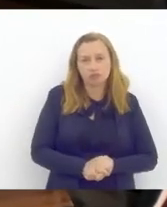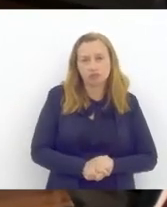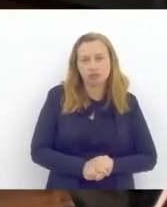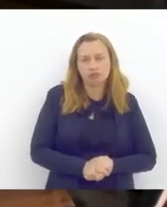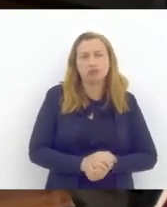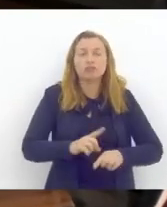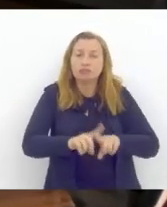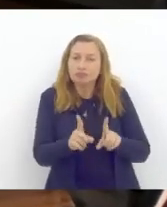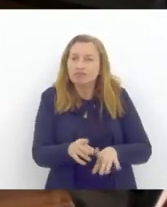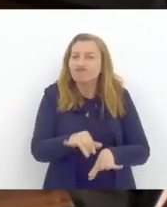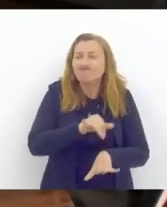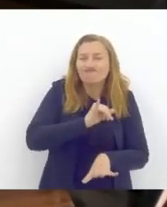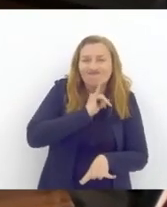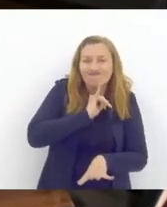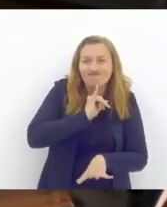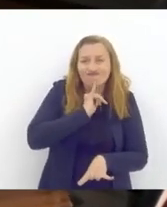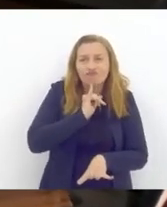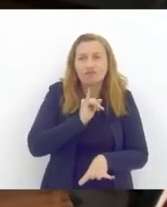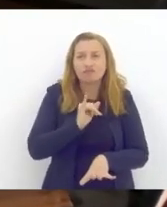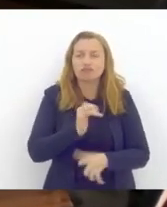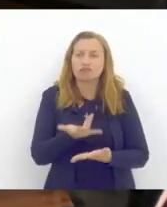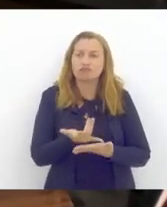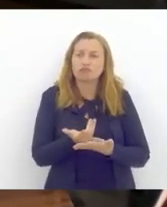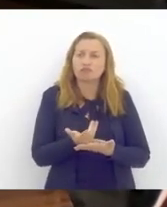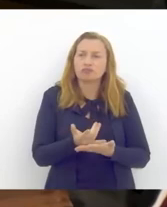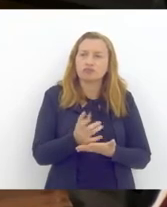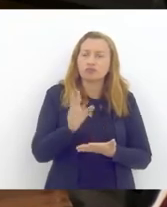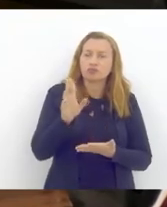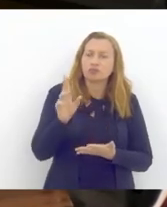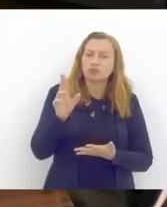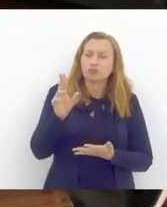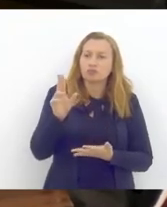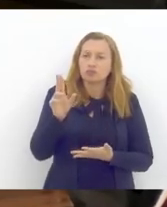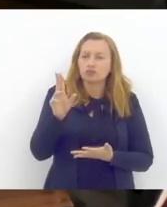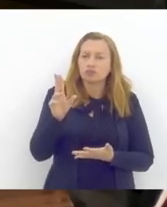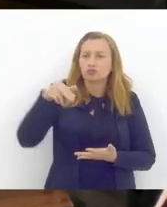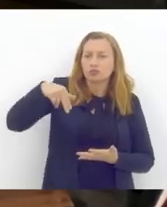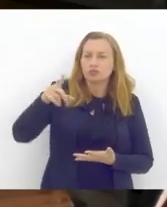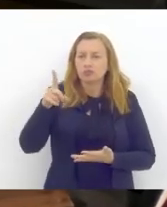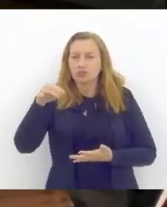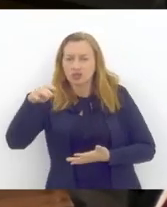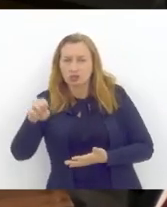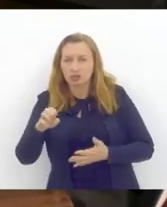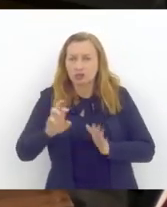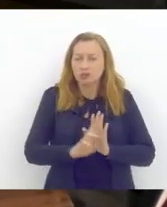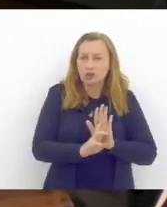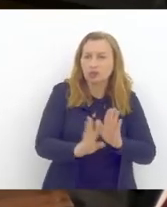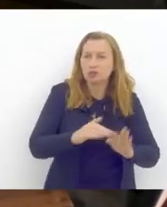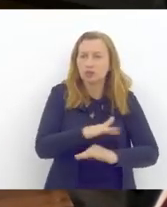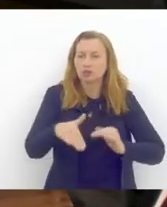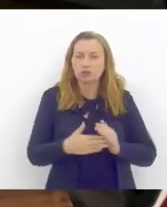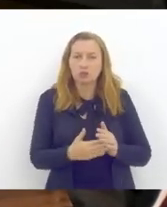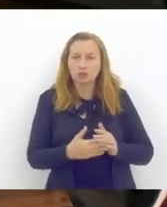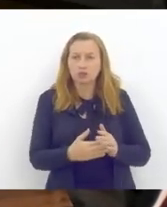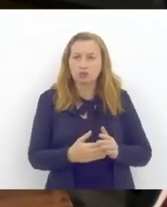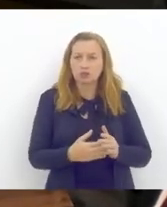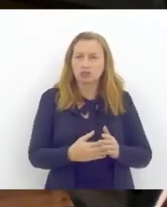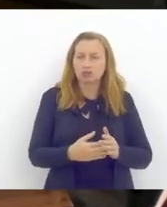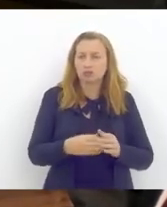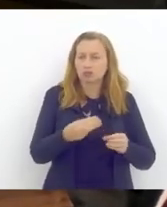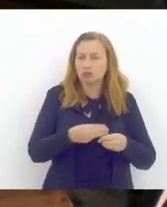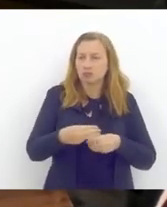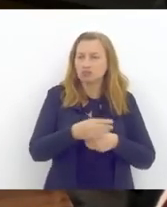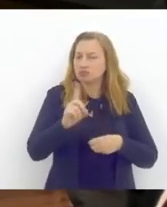Mas, infelizmente, a Undime, que representa todos os municípios, não foi ouvida, não foi